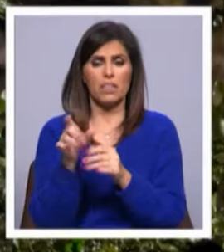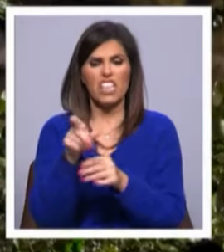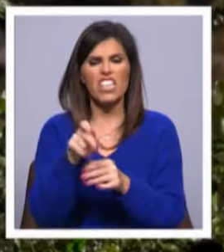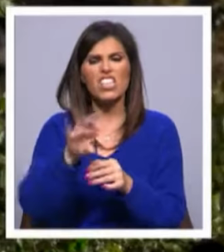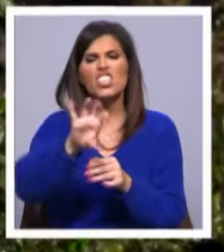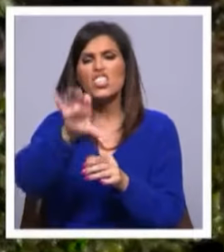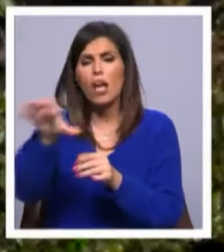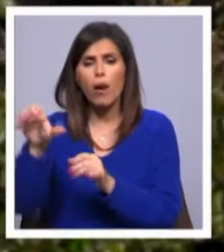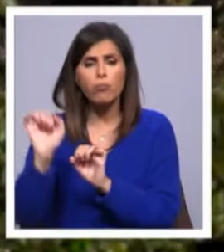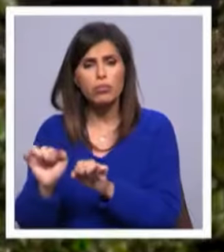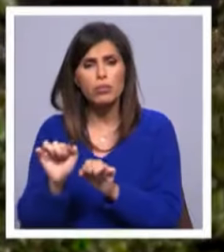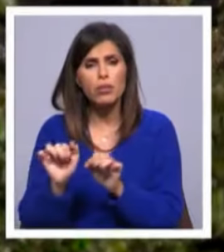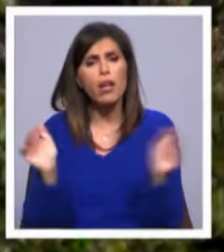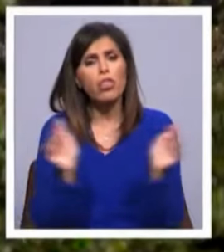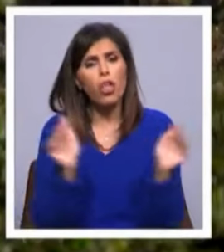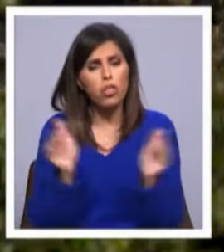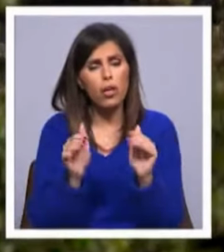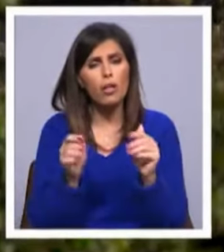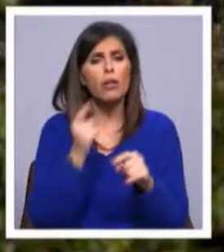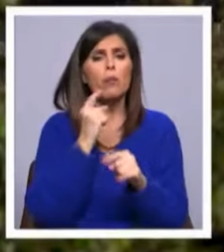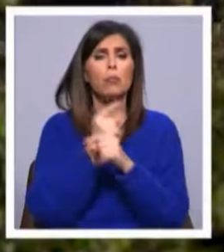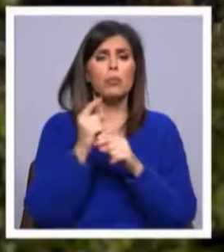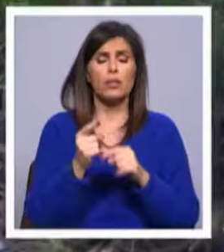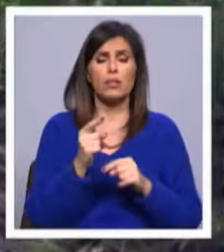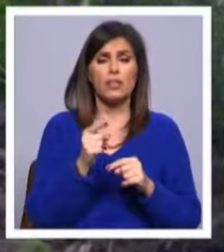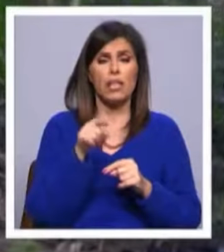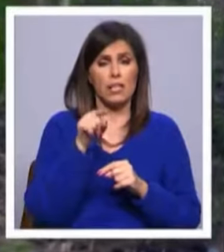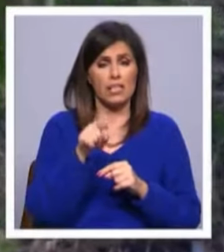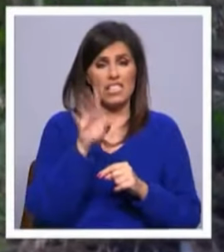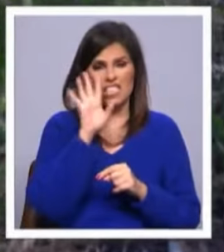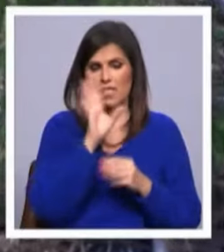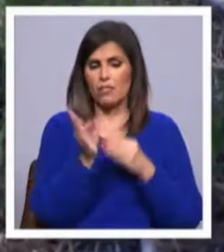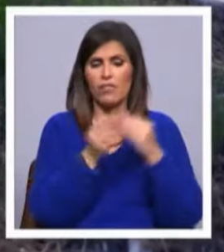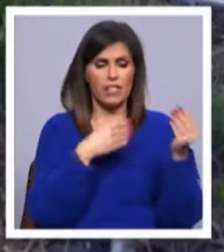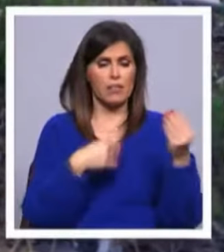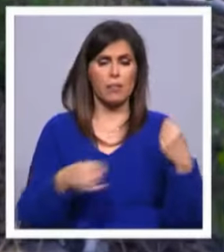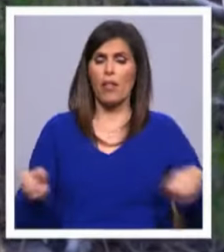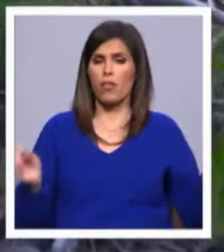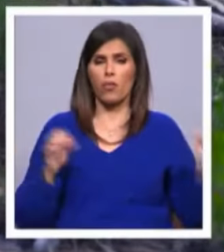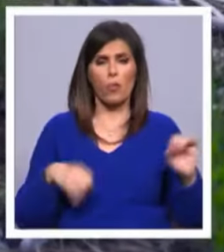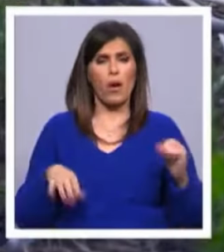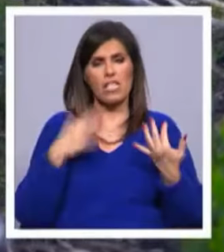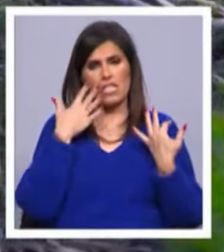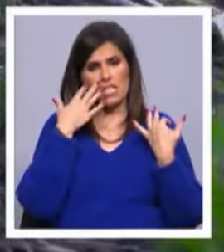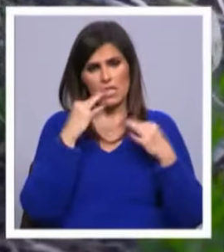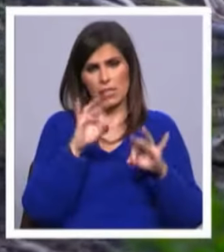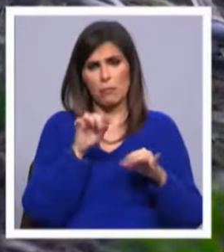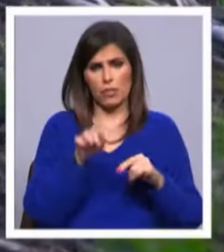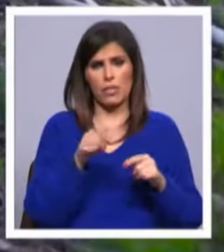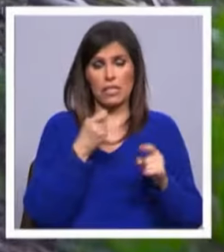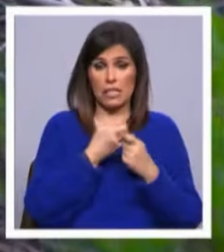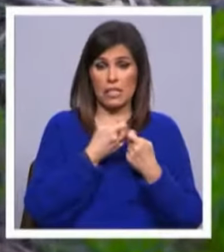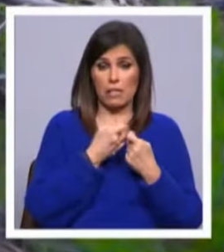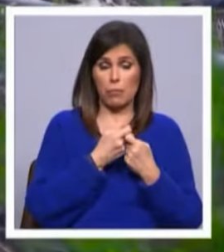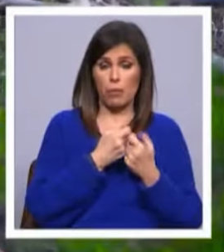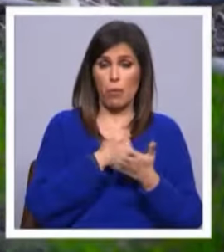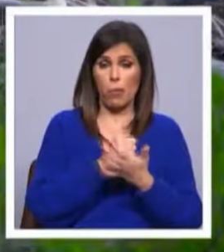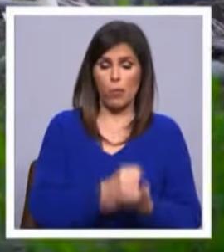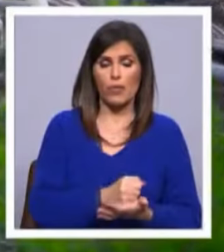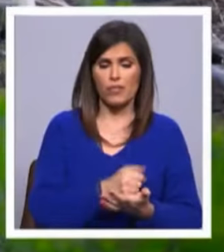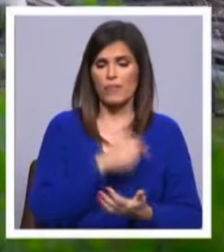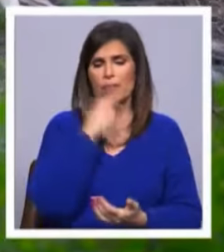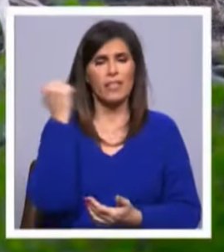minifúndio, precisamente porque sem essa flexibilidade e maior simplicidade desse tipo de